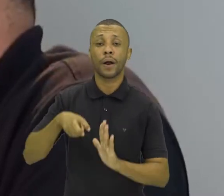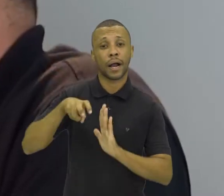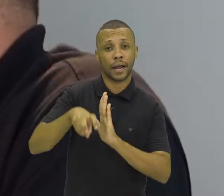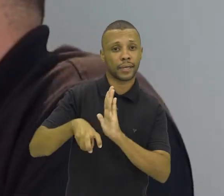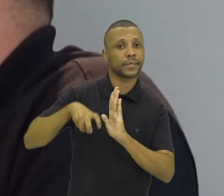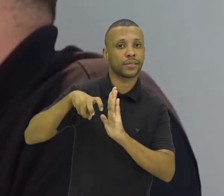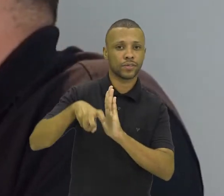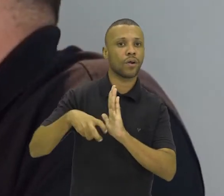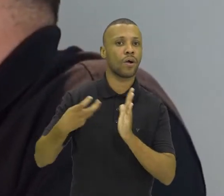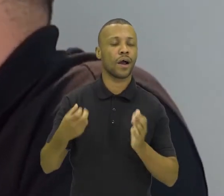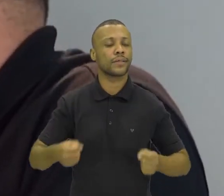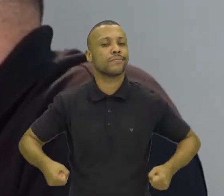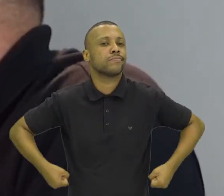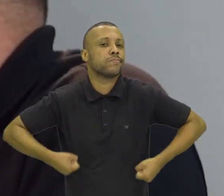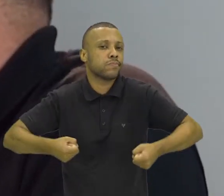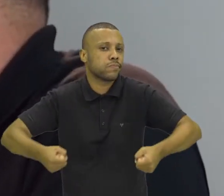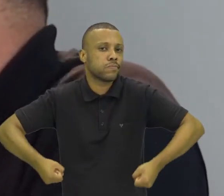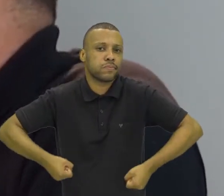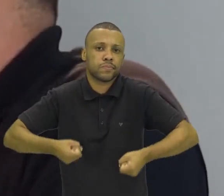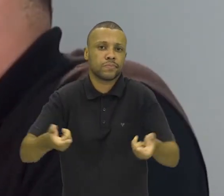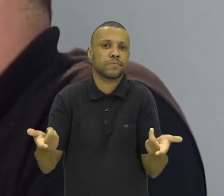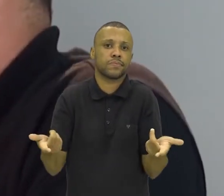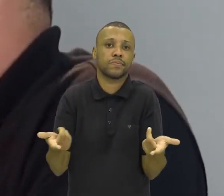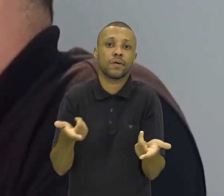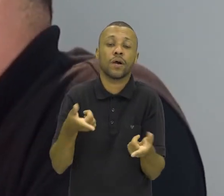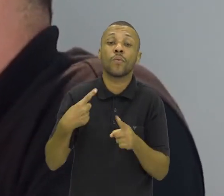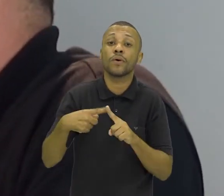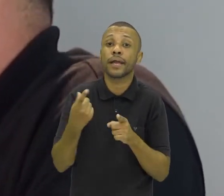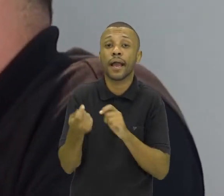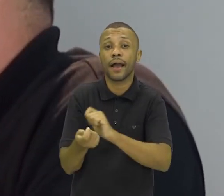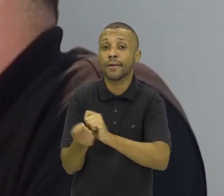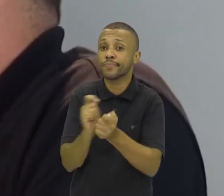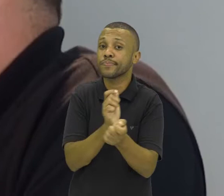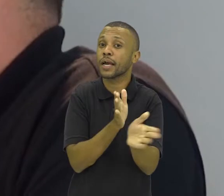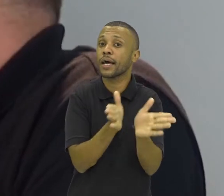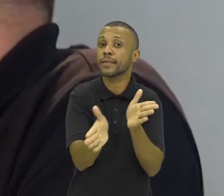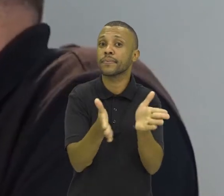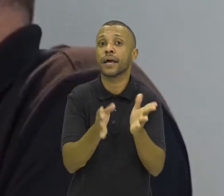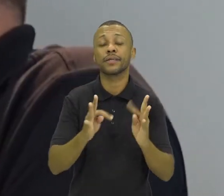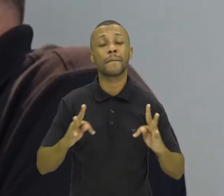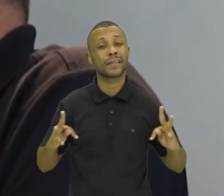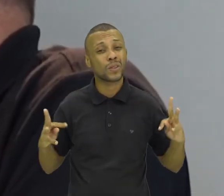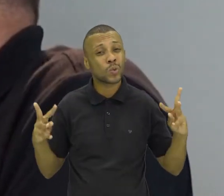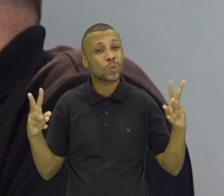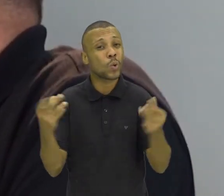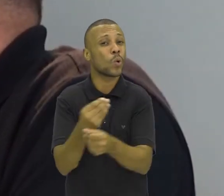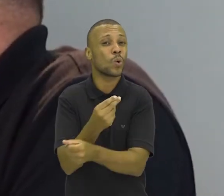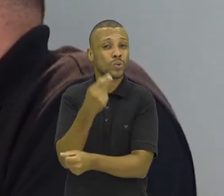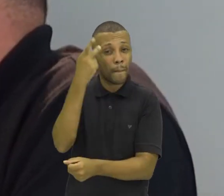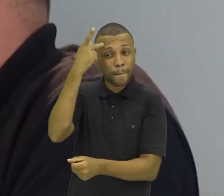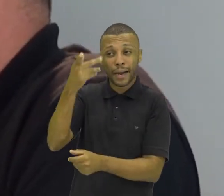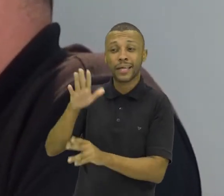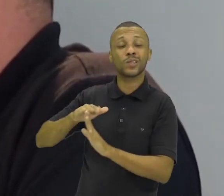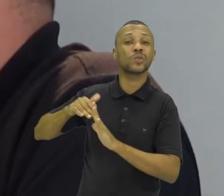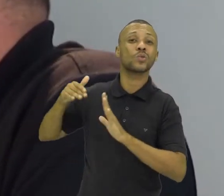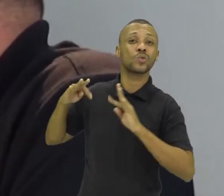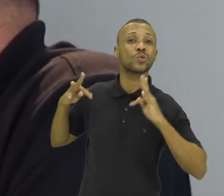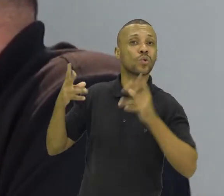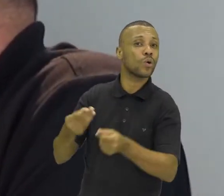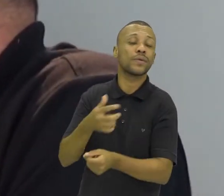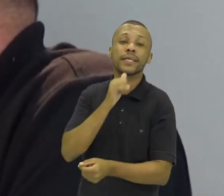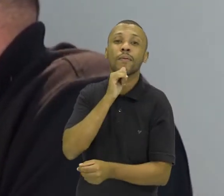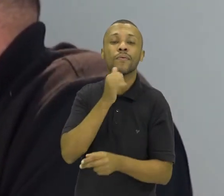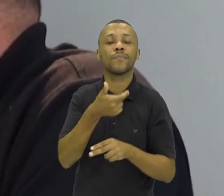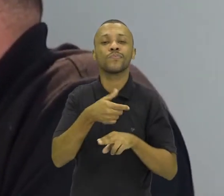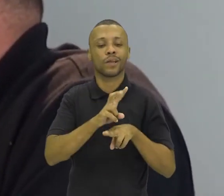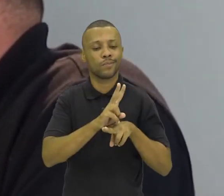pessoa, o desenho universal. Desenho universal. É para todos, Aqui no centro do Rio, se você pegar a plataforma